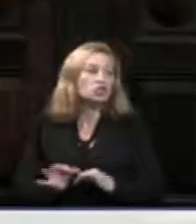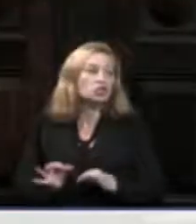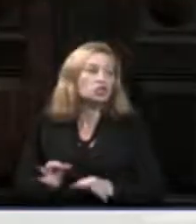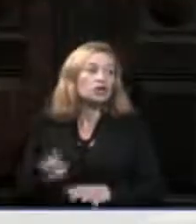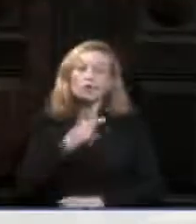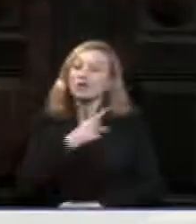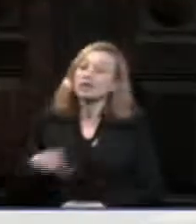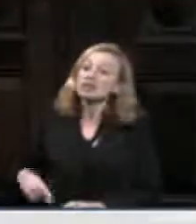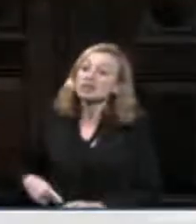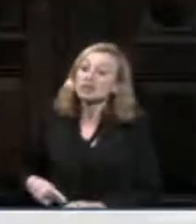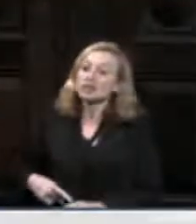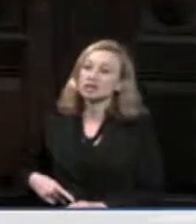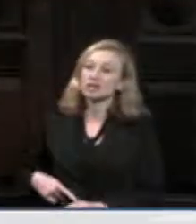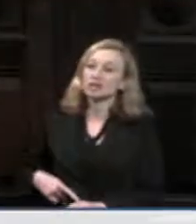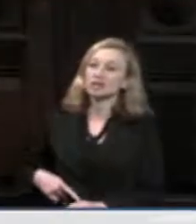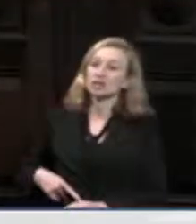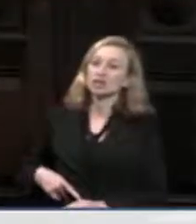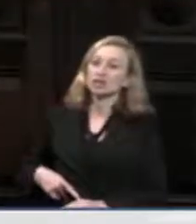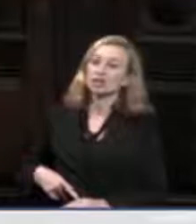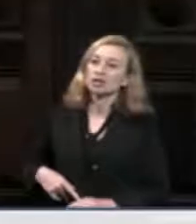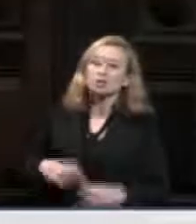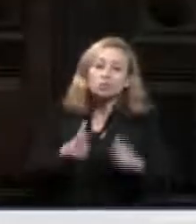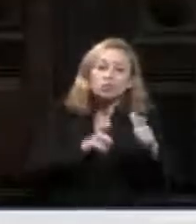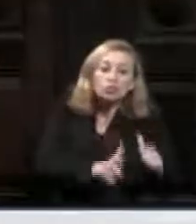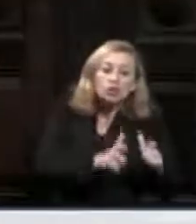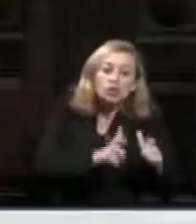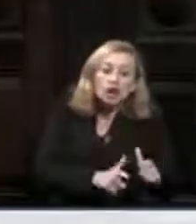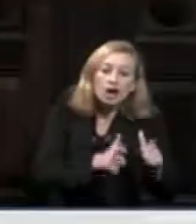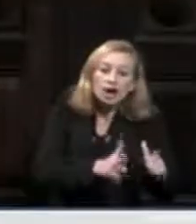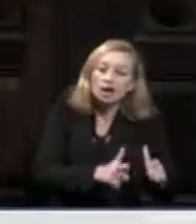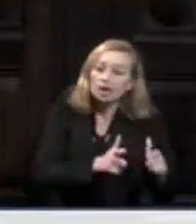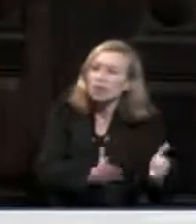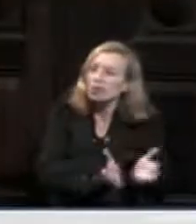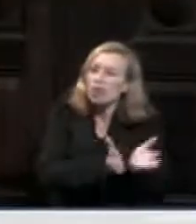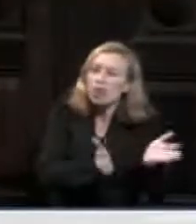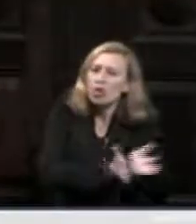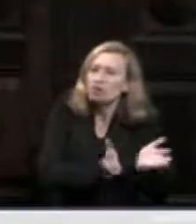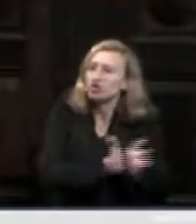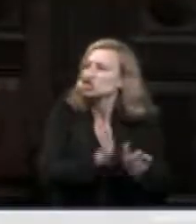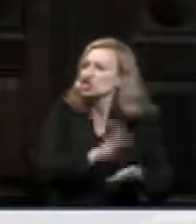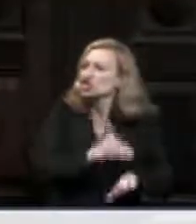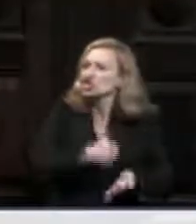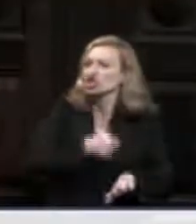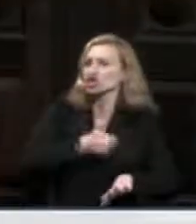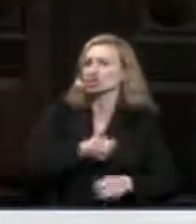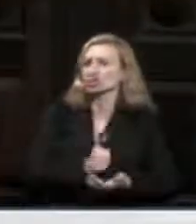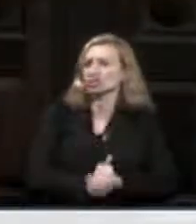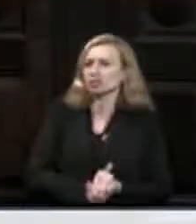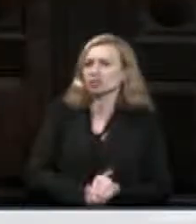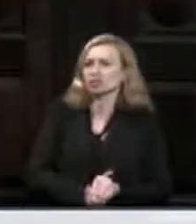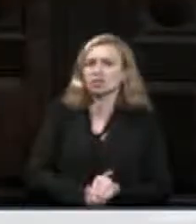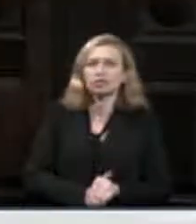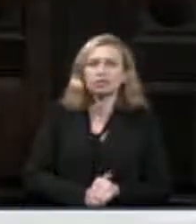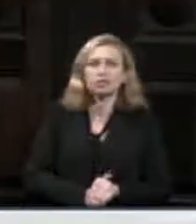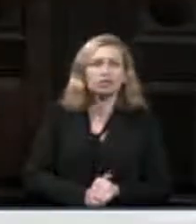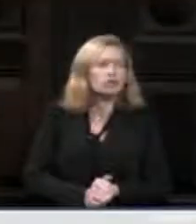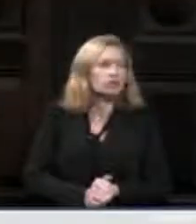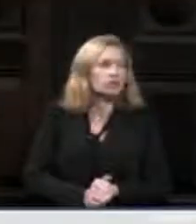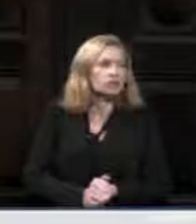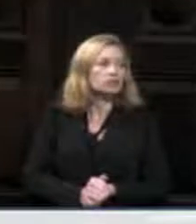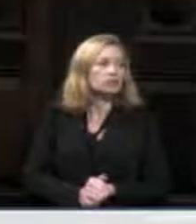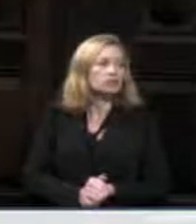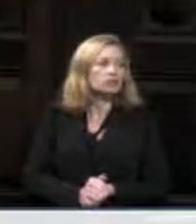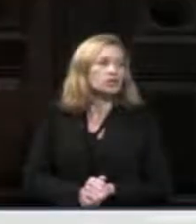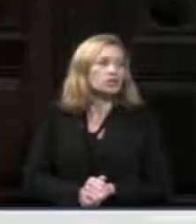presidente da Associação de Moradores, o senhor Epitácio, um homem digno, honrado, honesto, que anda de cabeça erguida pelas ruas da